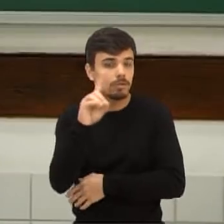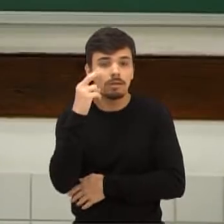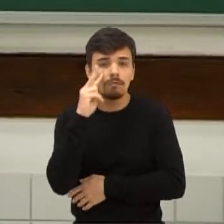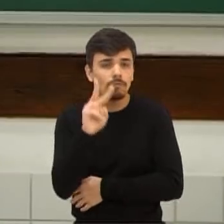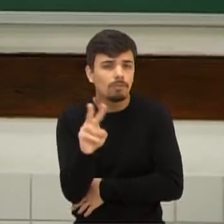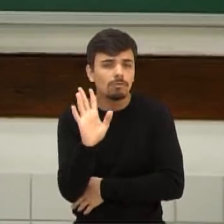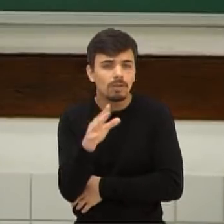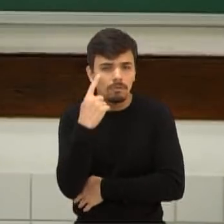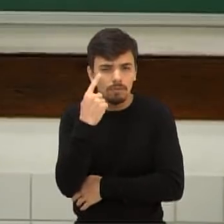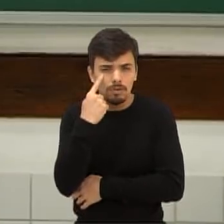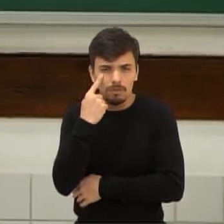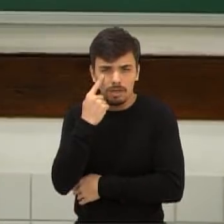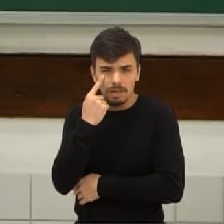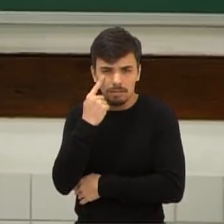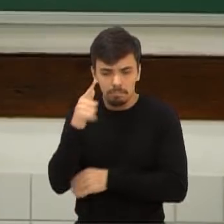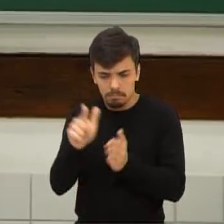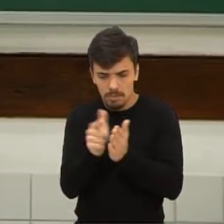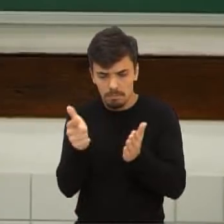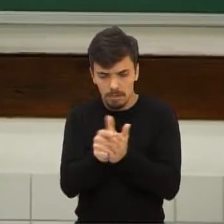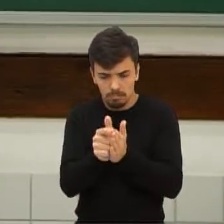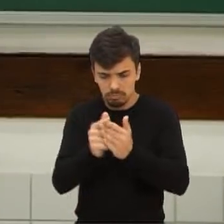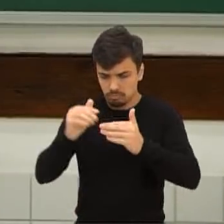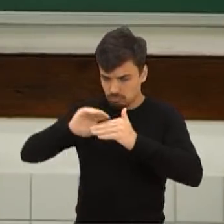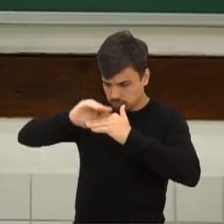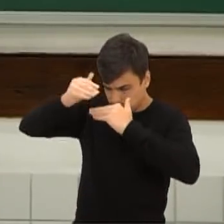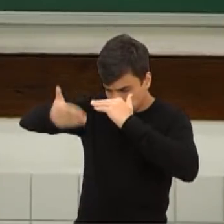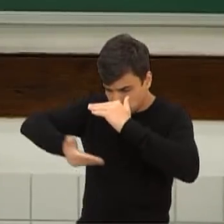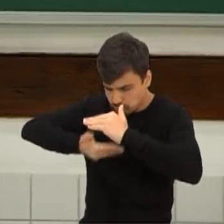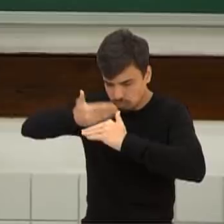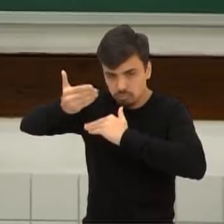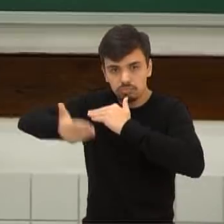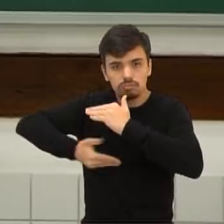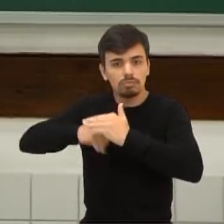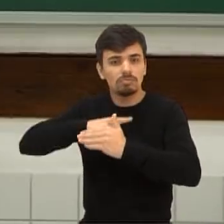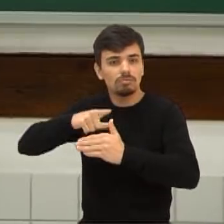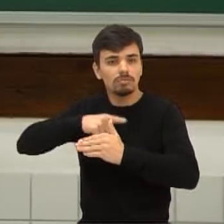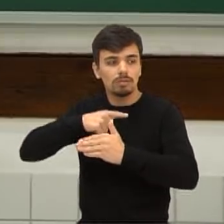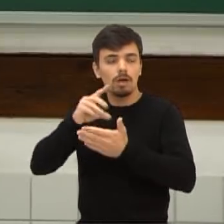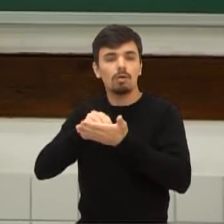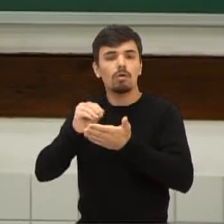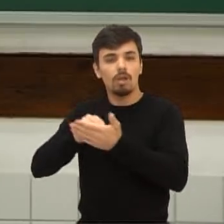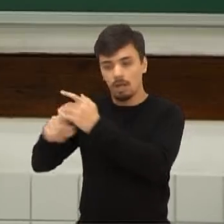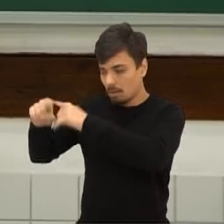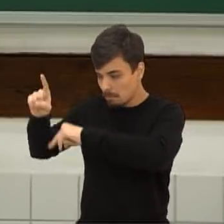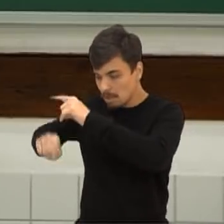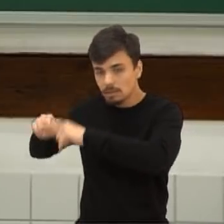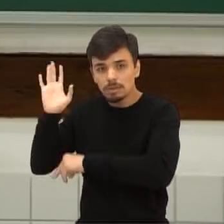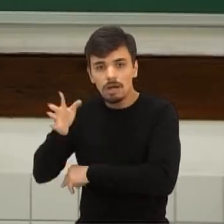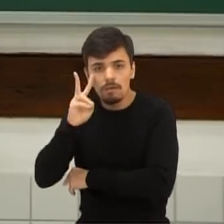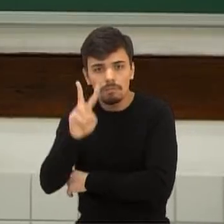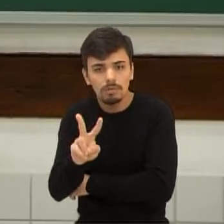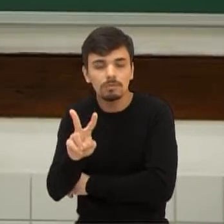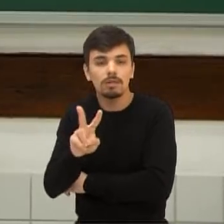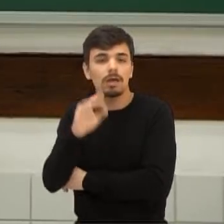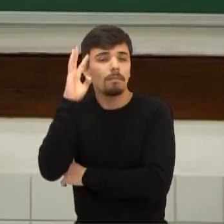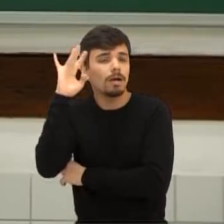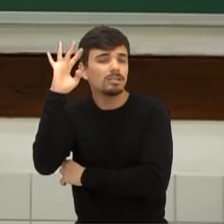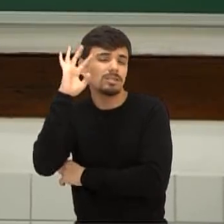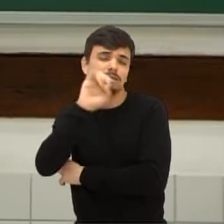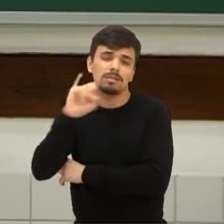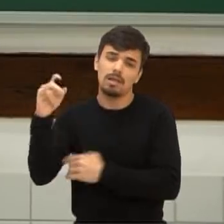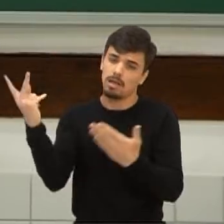aquelas bobinas, aqueles papéis grandes que a gente tem lá, que coloca em máquinas? Imagina se a gente erra